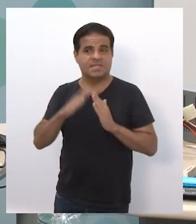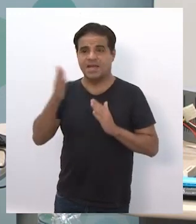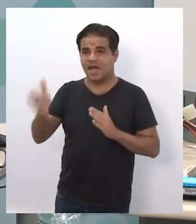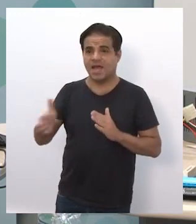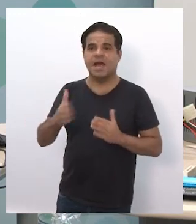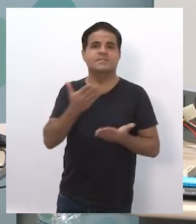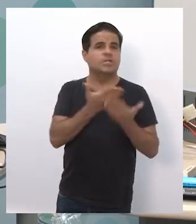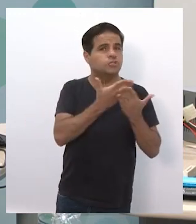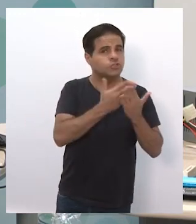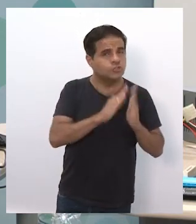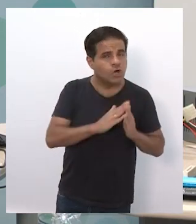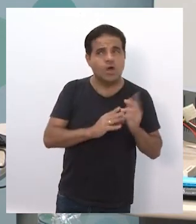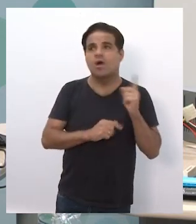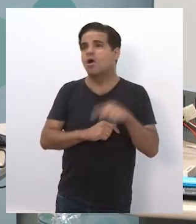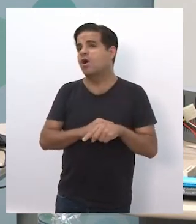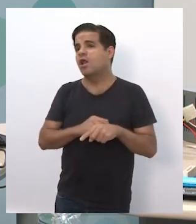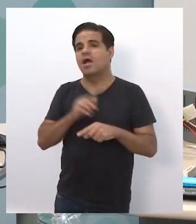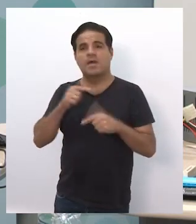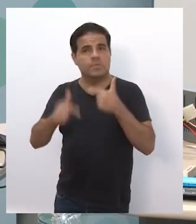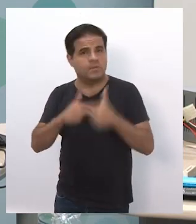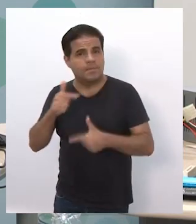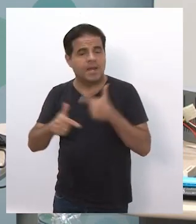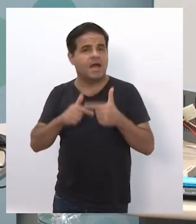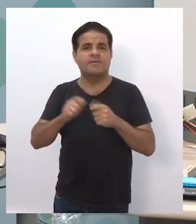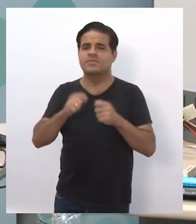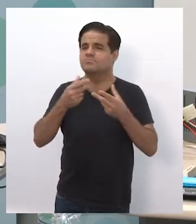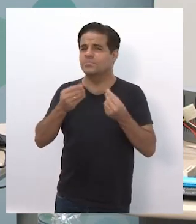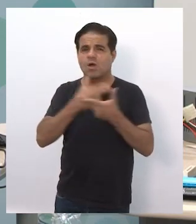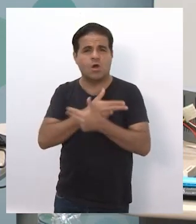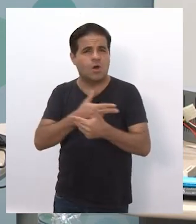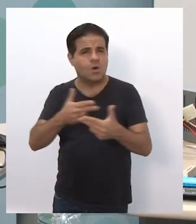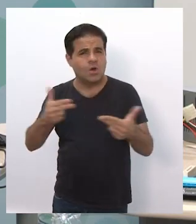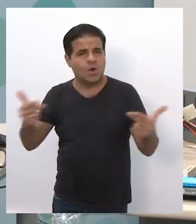é para a escola, é para eu trabalhar, enfim.